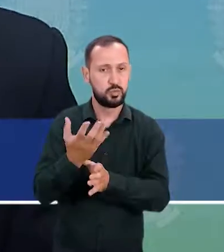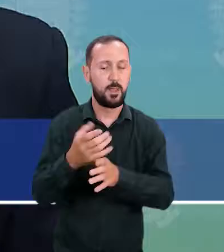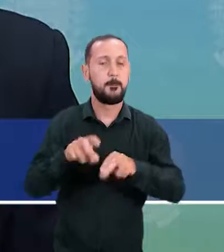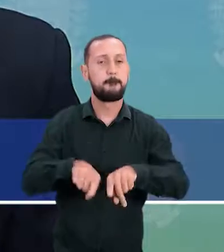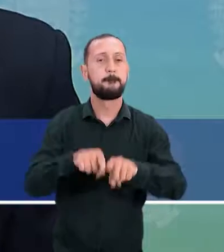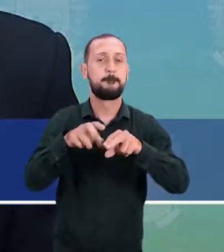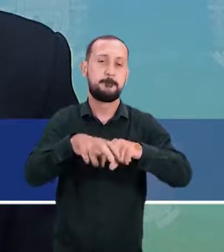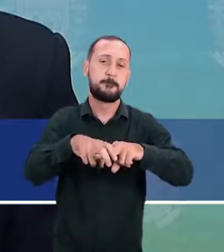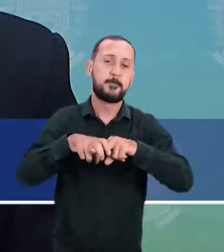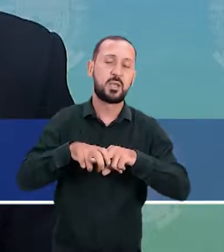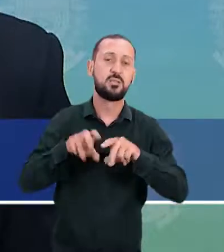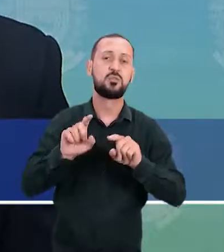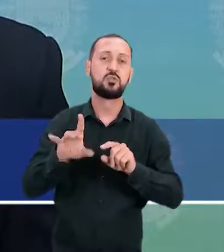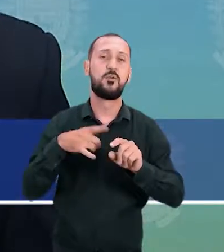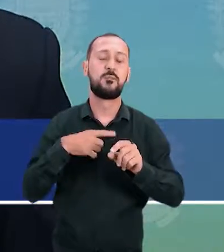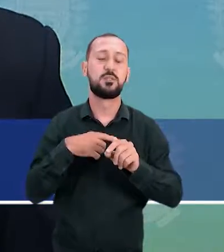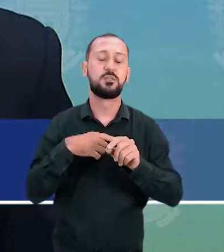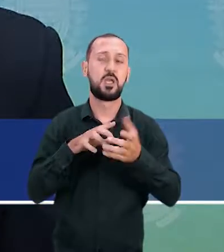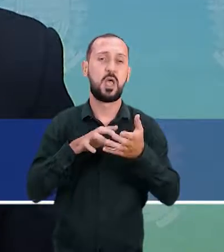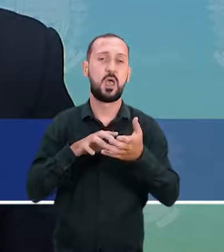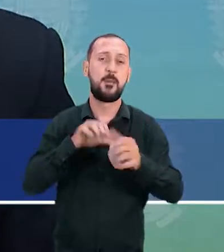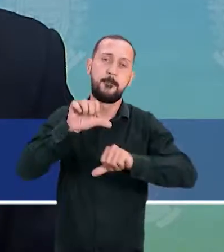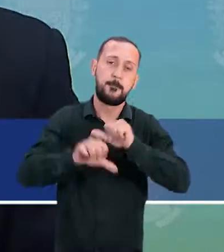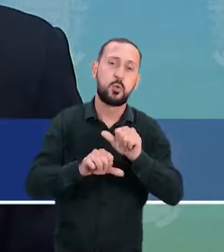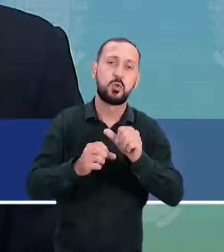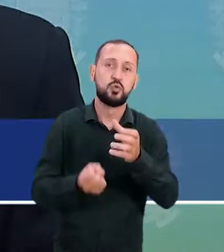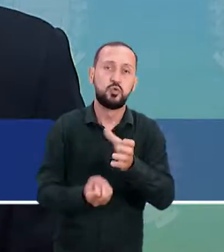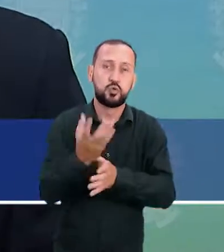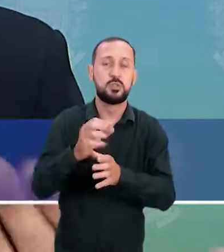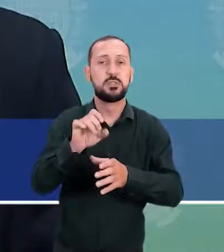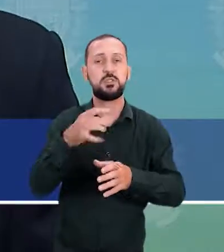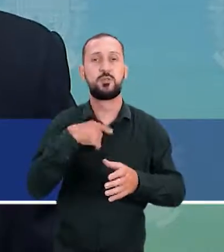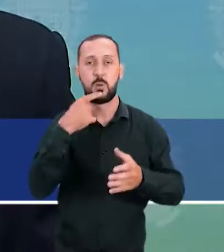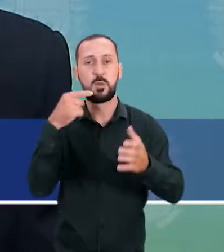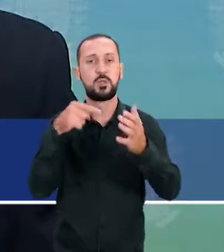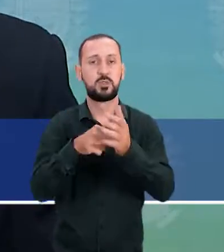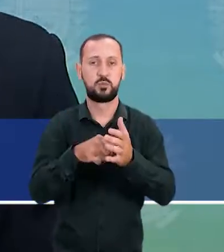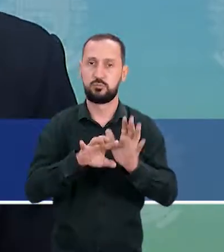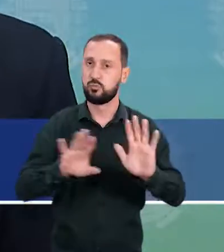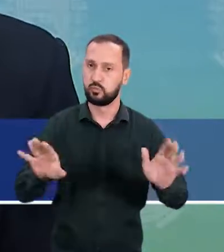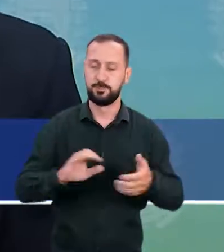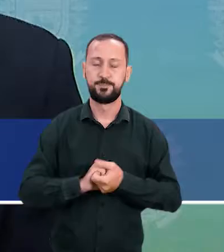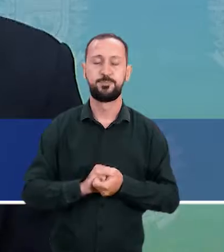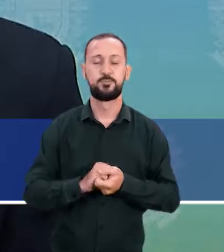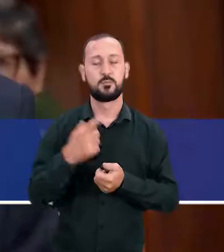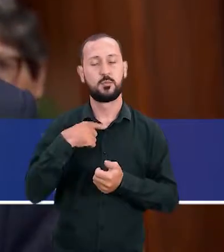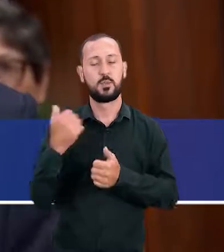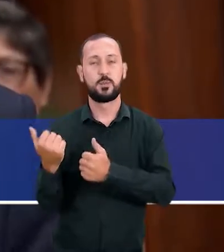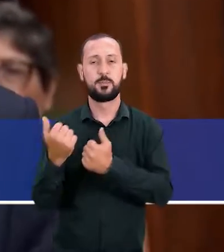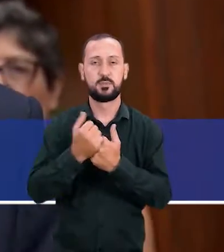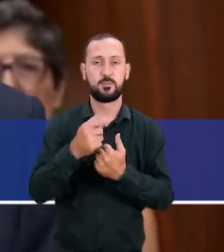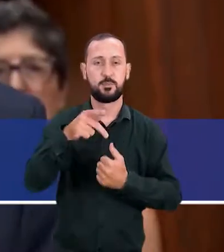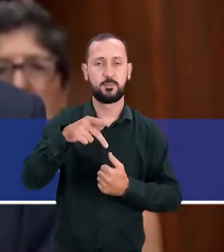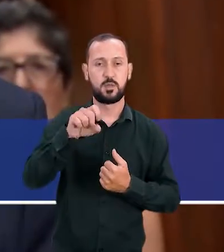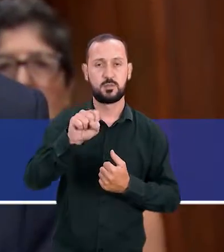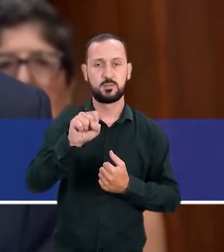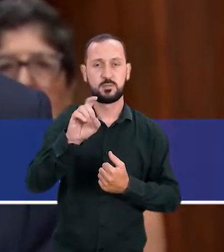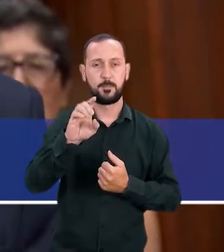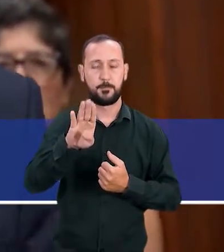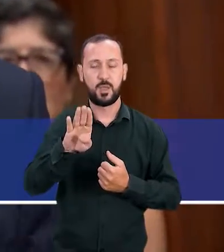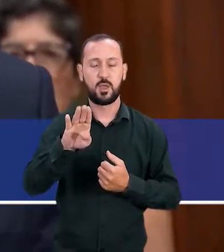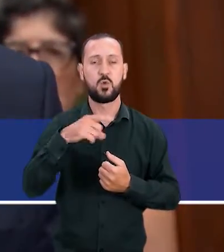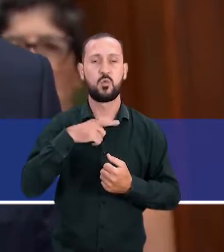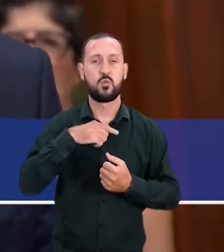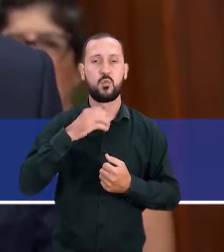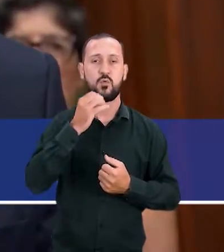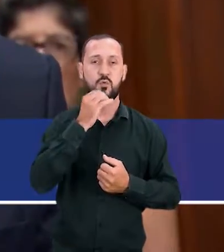já constituída, porém ela só será instalada se houver alguma denúncia formalizada. Representando o